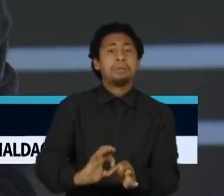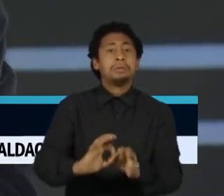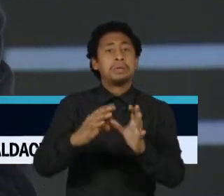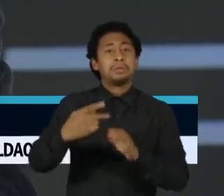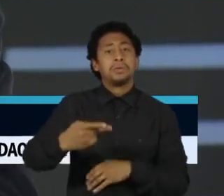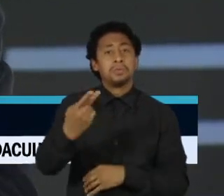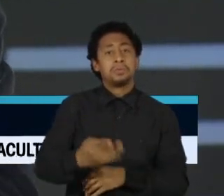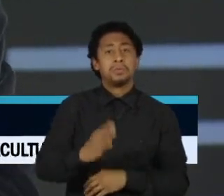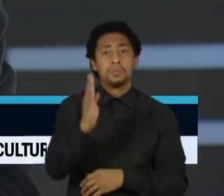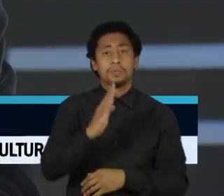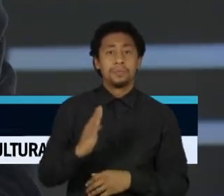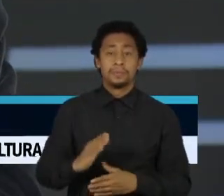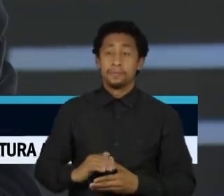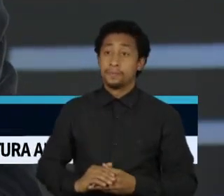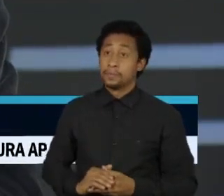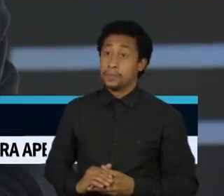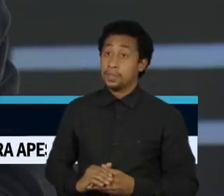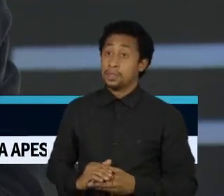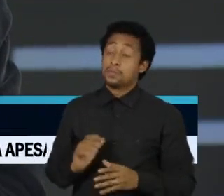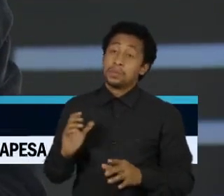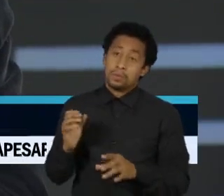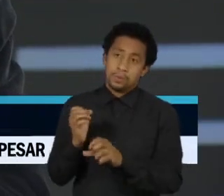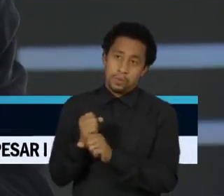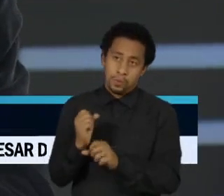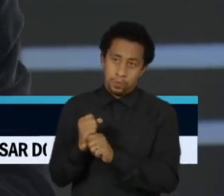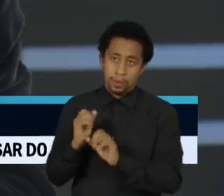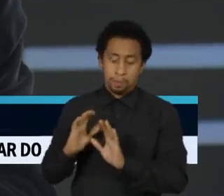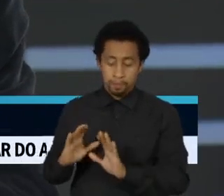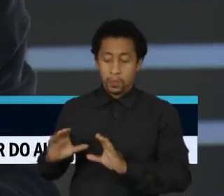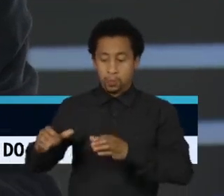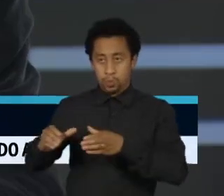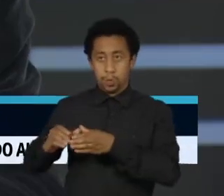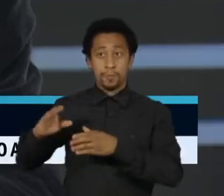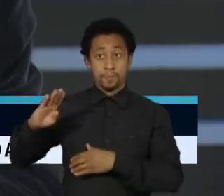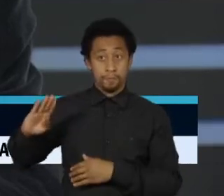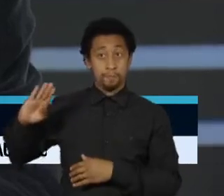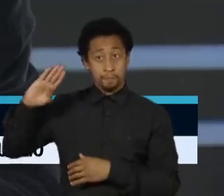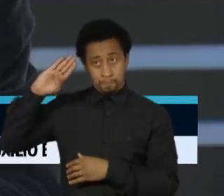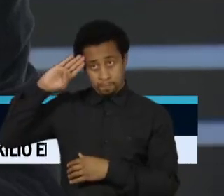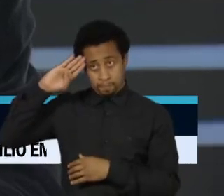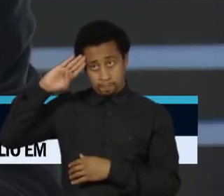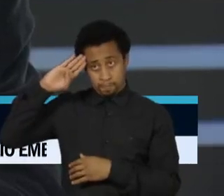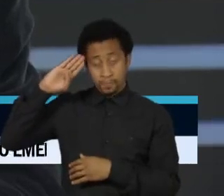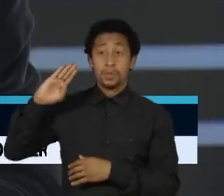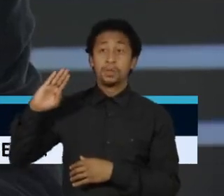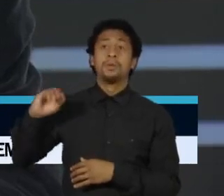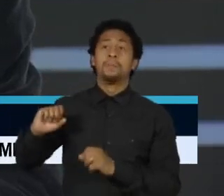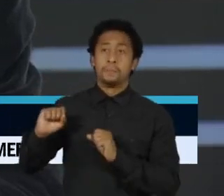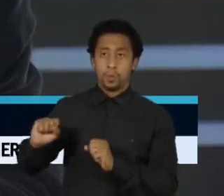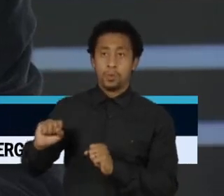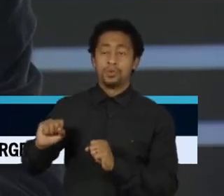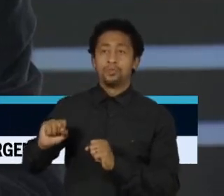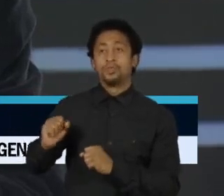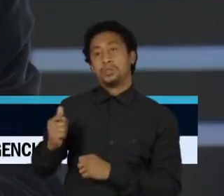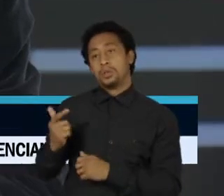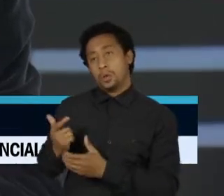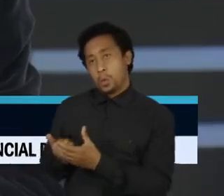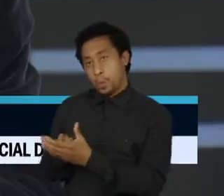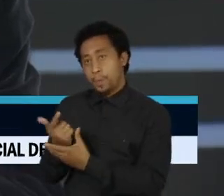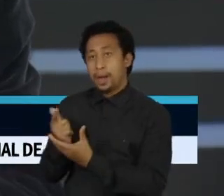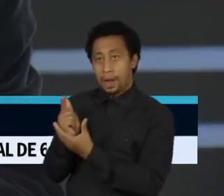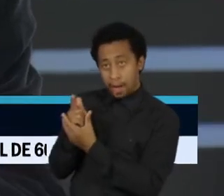você somar com as armas que os militares podem ter, particulares, que os policiais federais podem